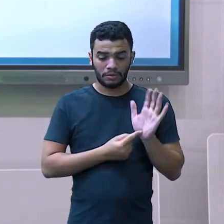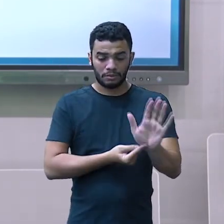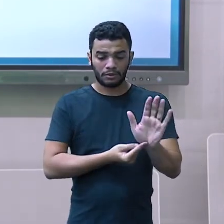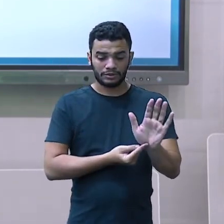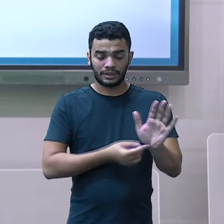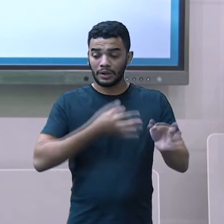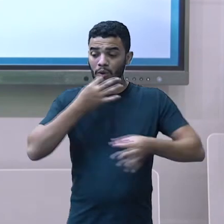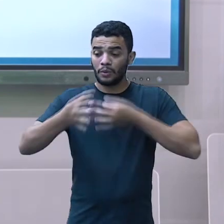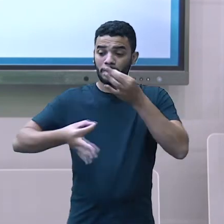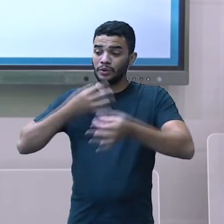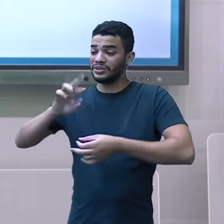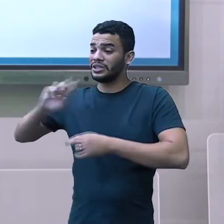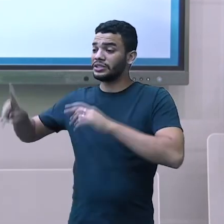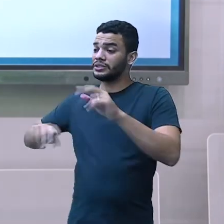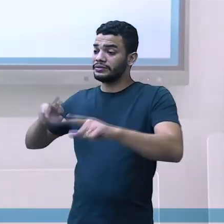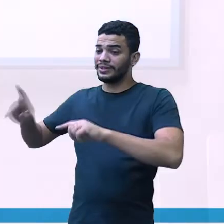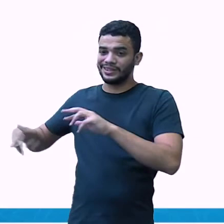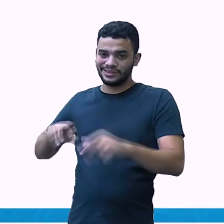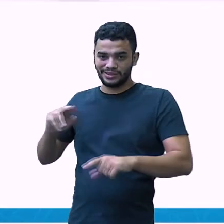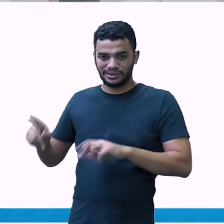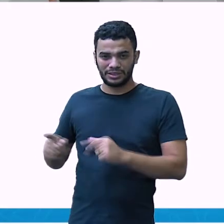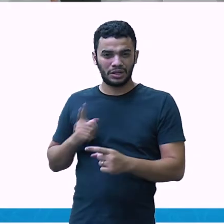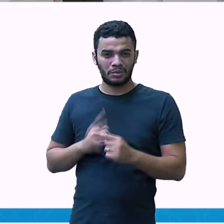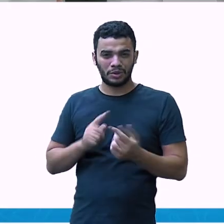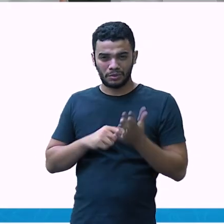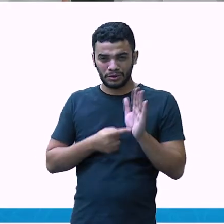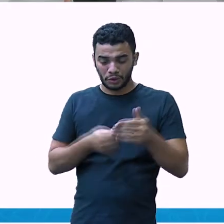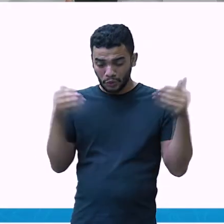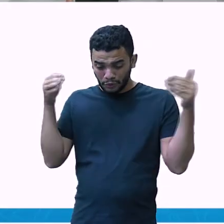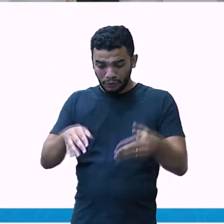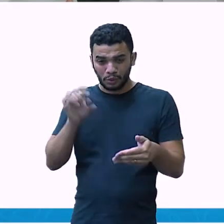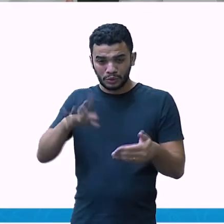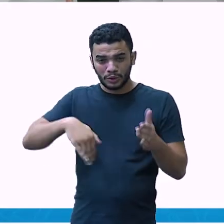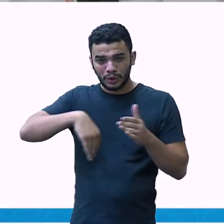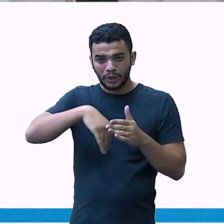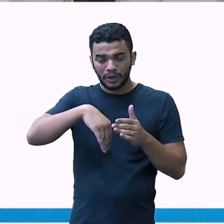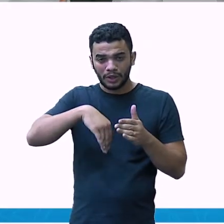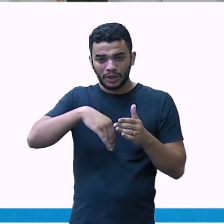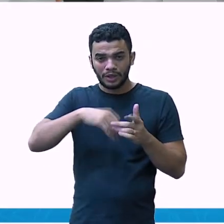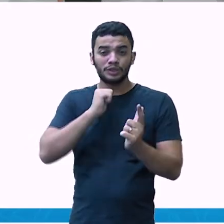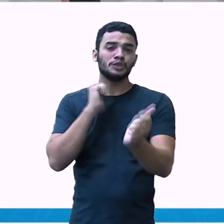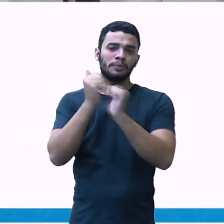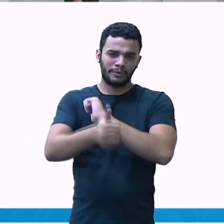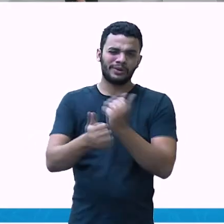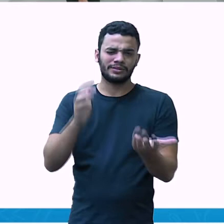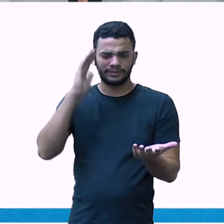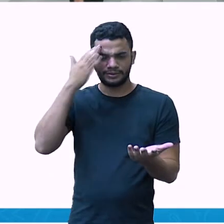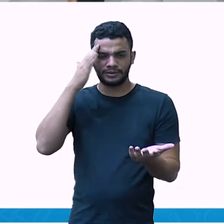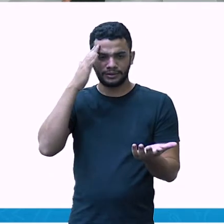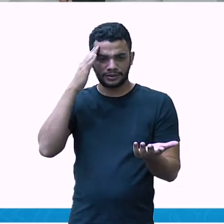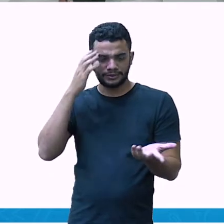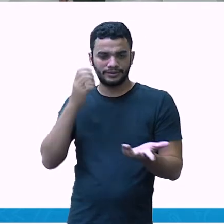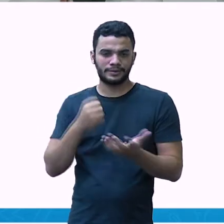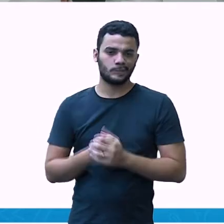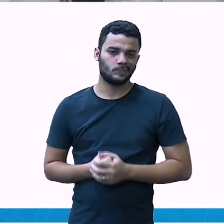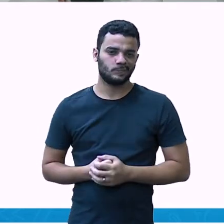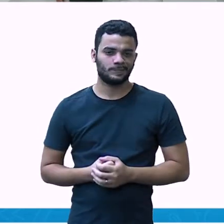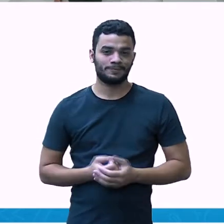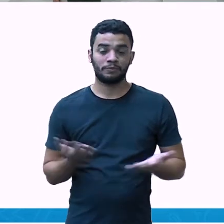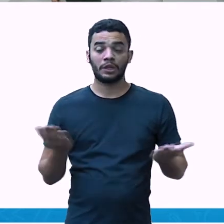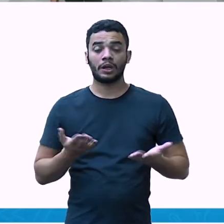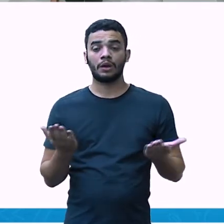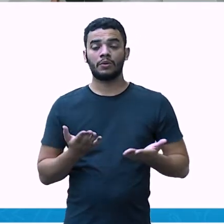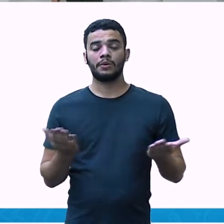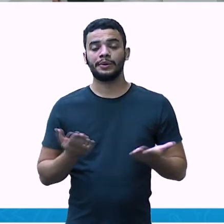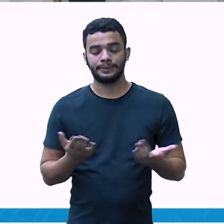limitado. Vejamos, já este gráfico aqui é o gráfico de linhas. Esse gráfico, ele tem condição